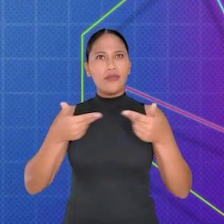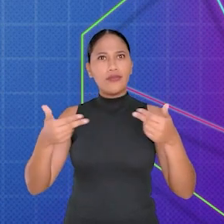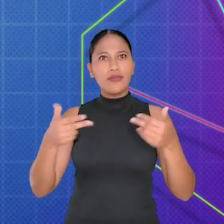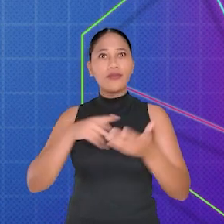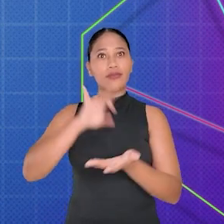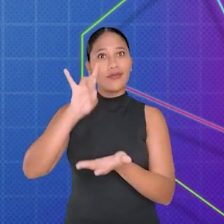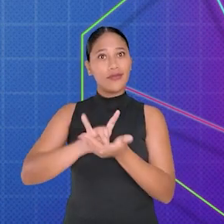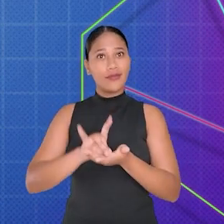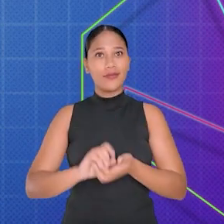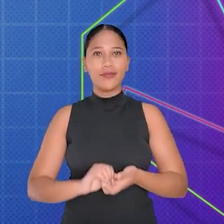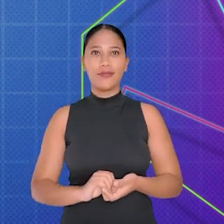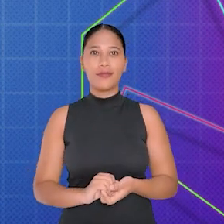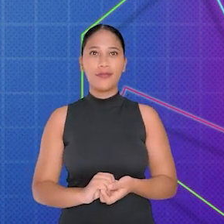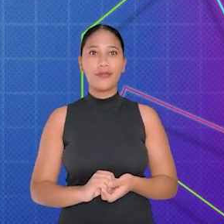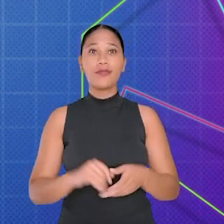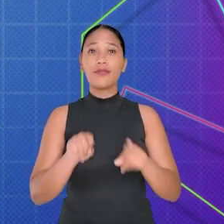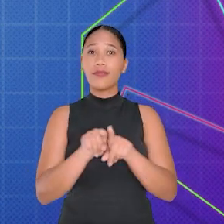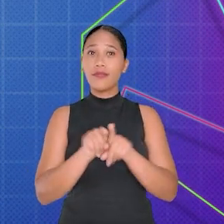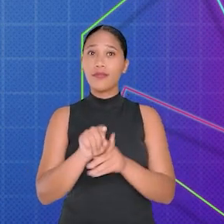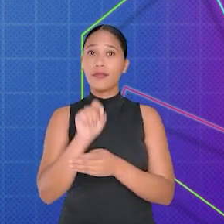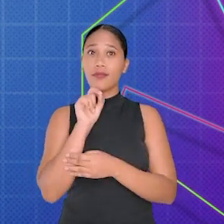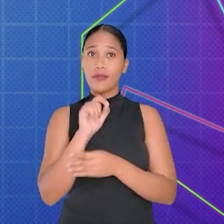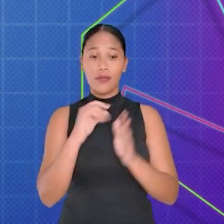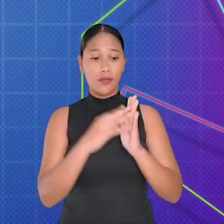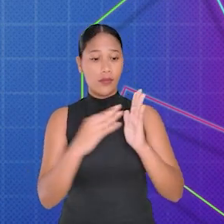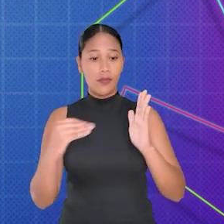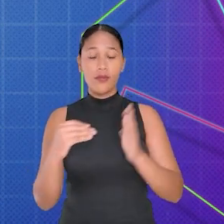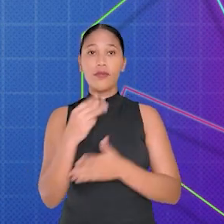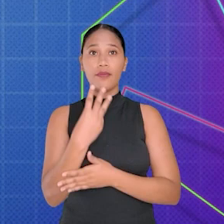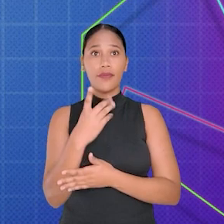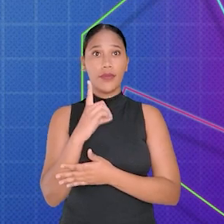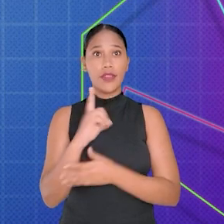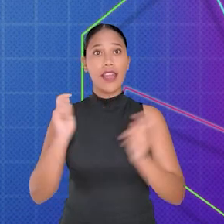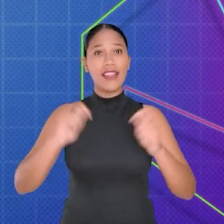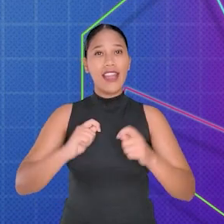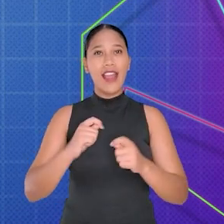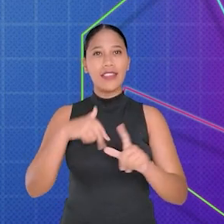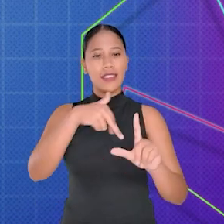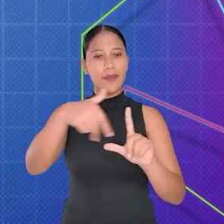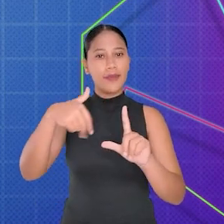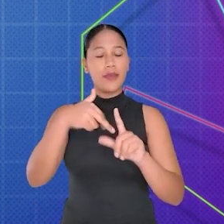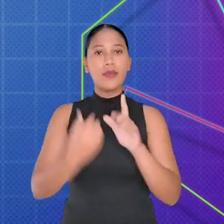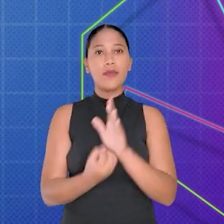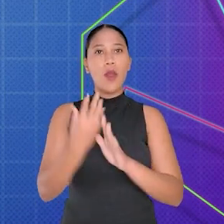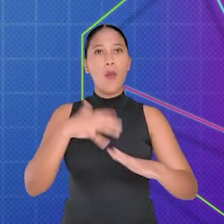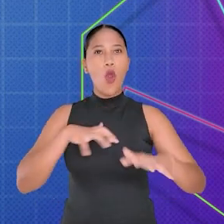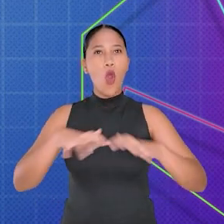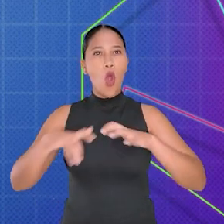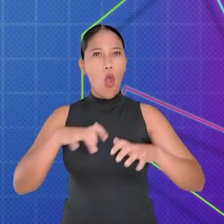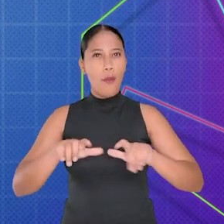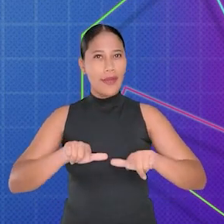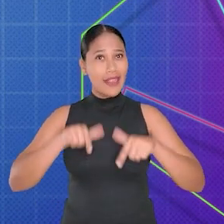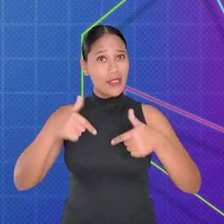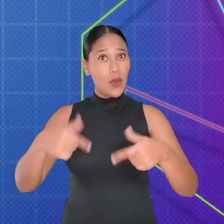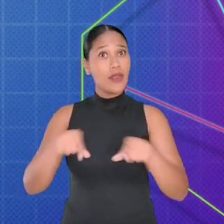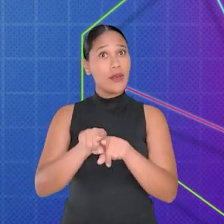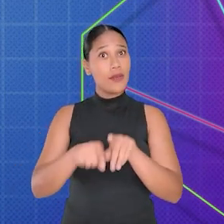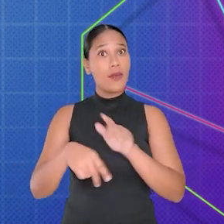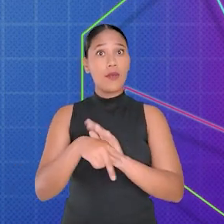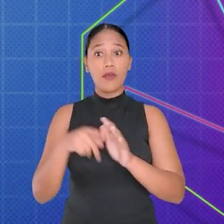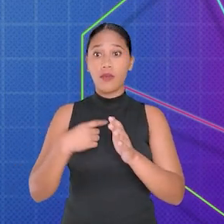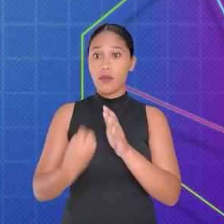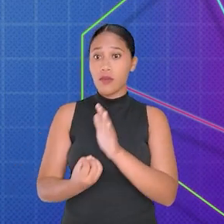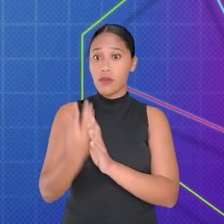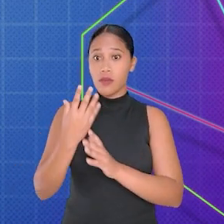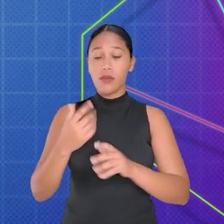a simular um ambiente real. Além disso, os modelos 3D podem ser animados para criar movimento e ação. Isso envolve